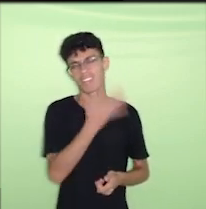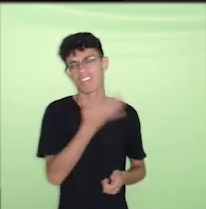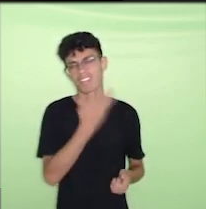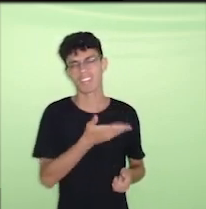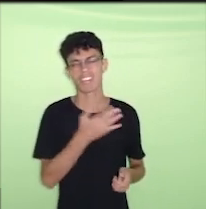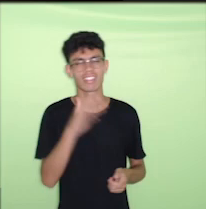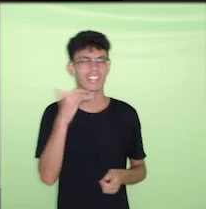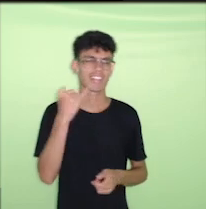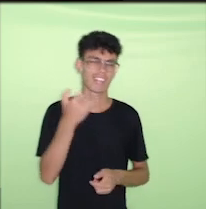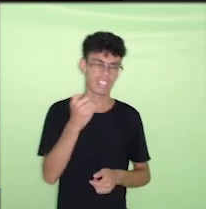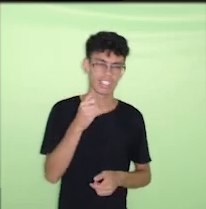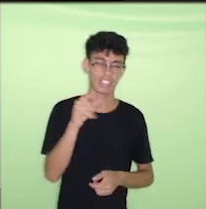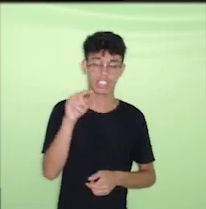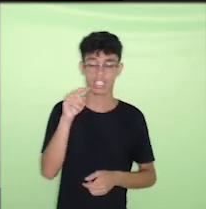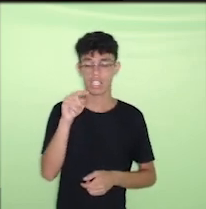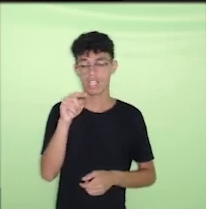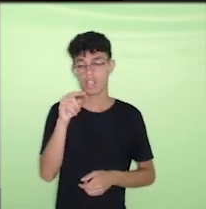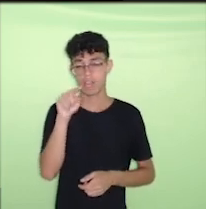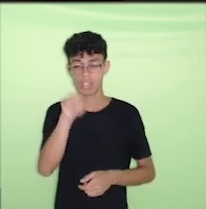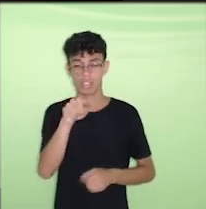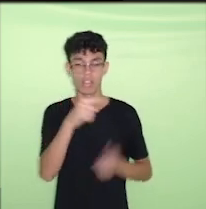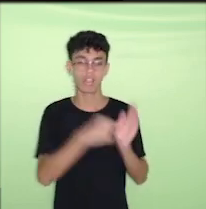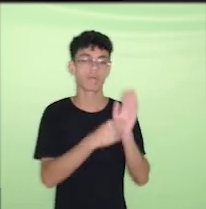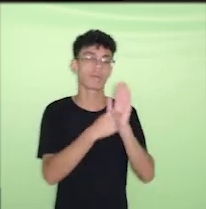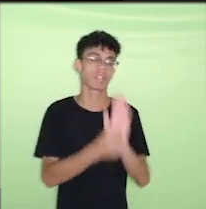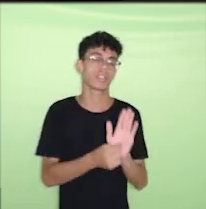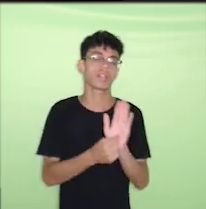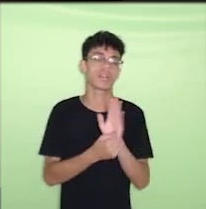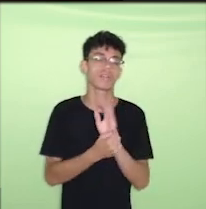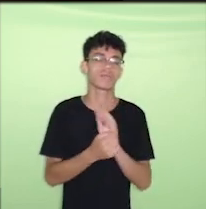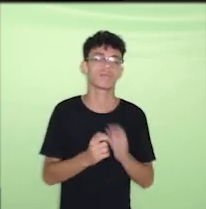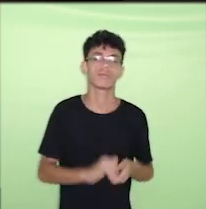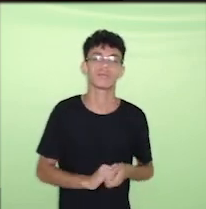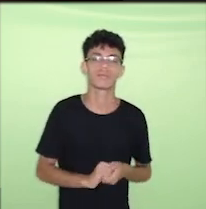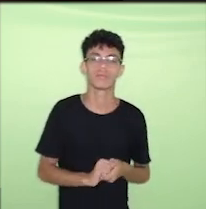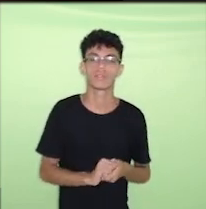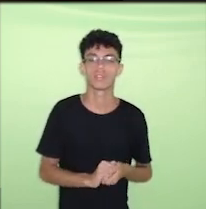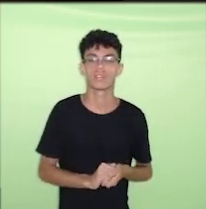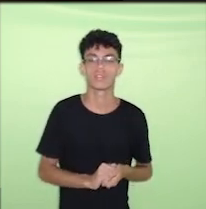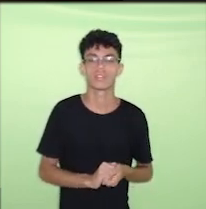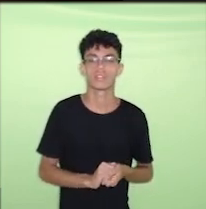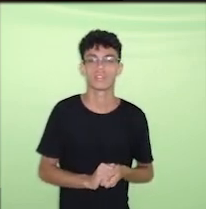uma caneta para suas grandes demonstrações.